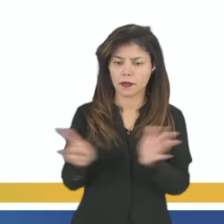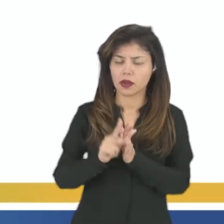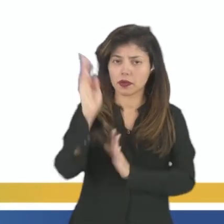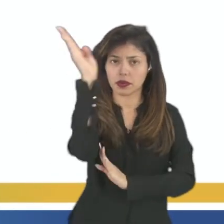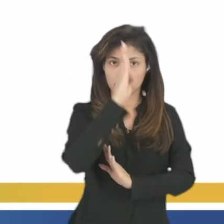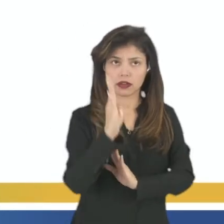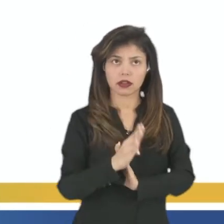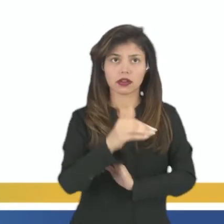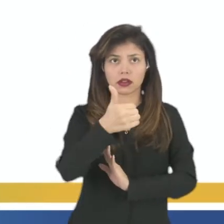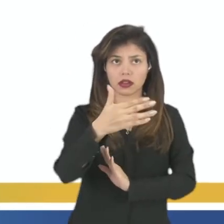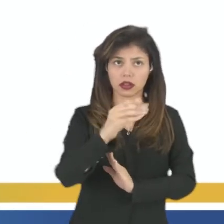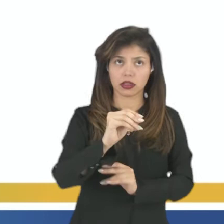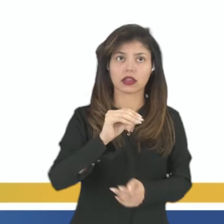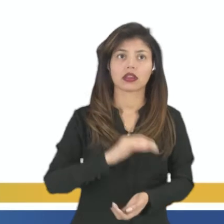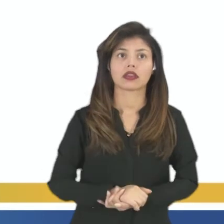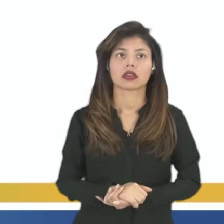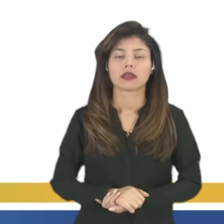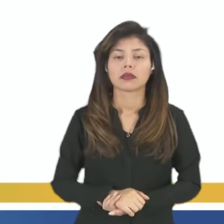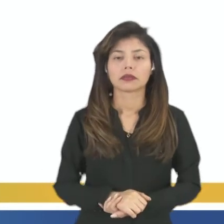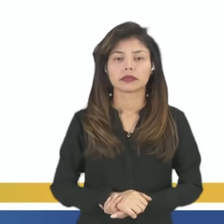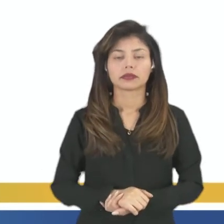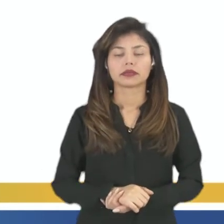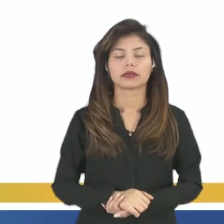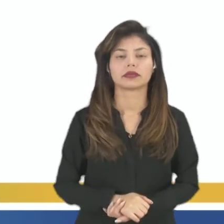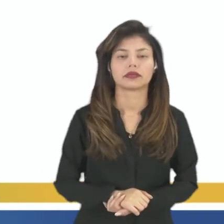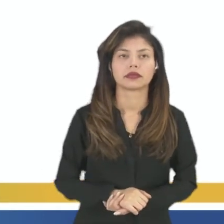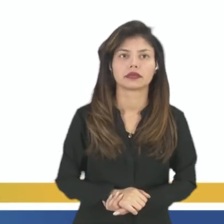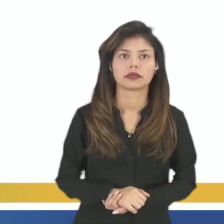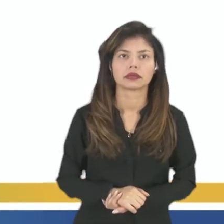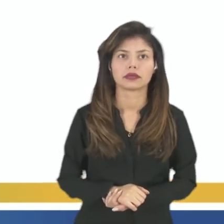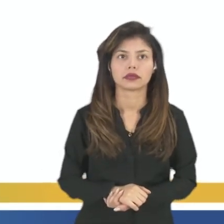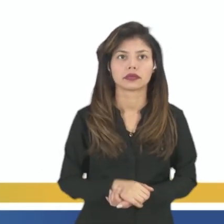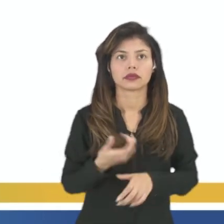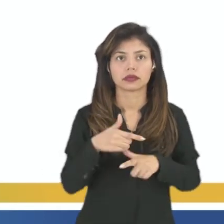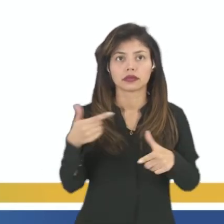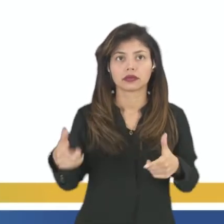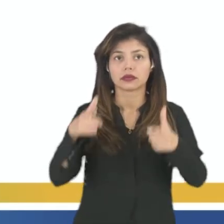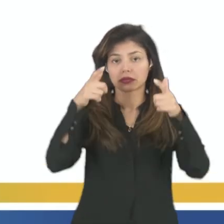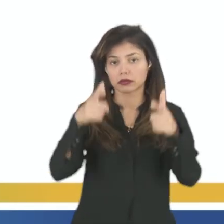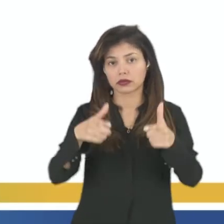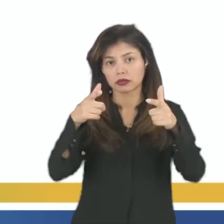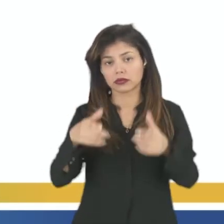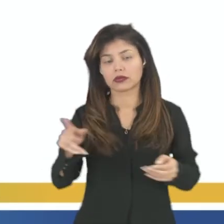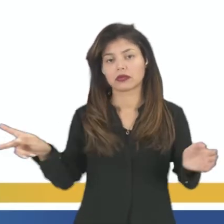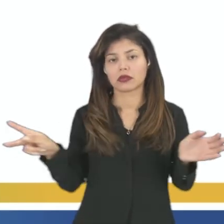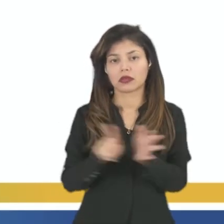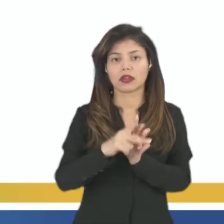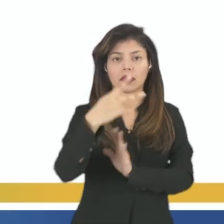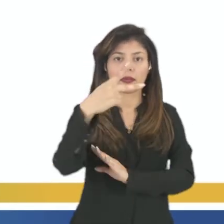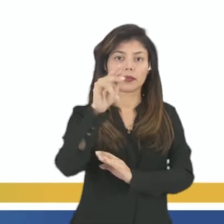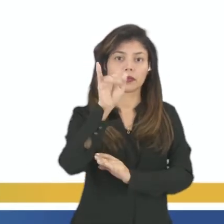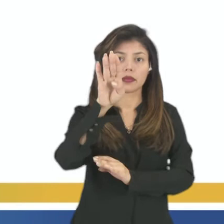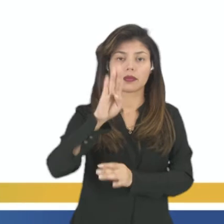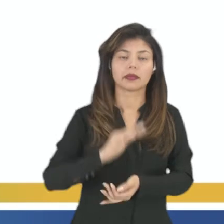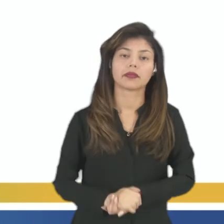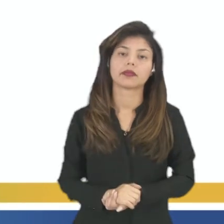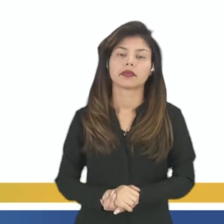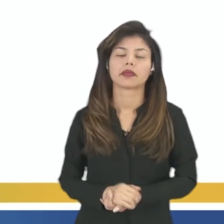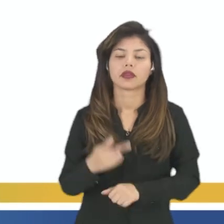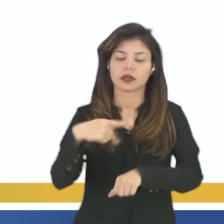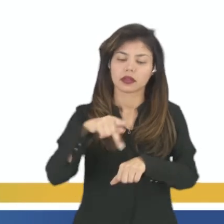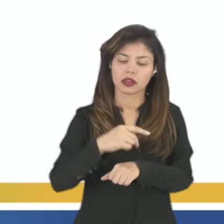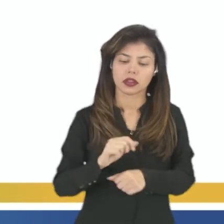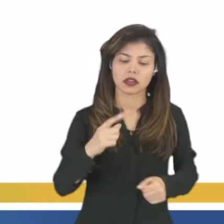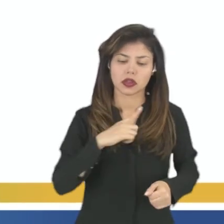aí na 10ª colocação, Brasil, né, com a 10ª maior colocação em termos do produto interno bruto, um país que,